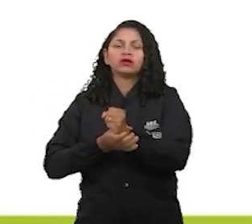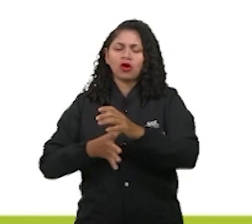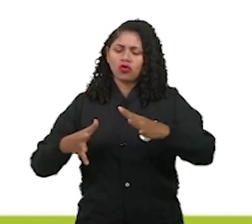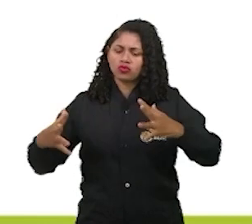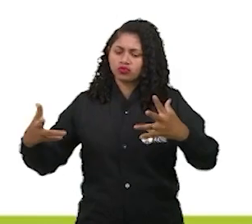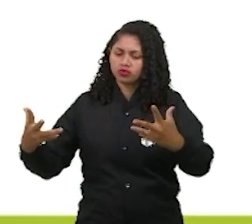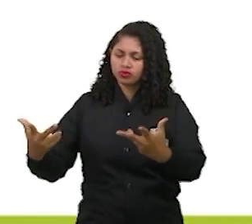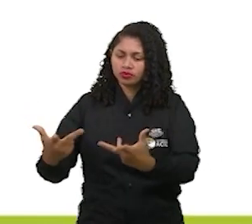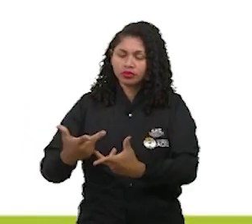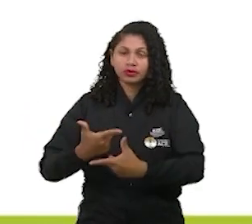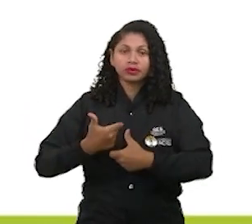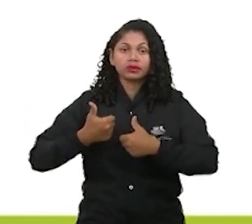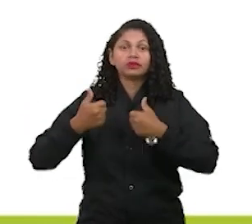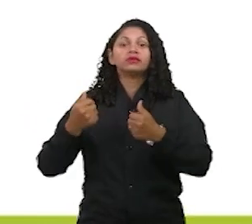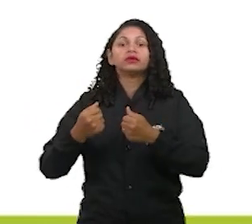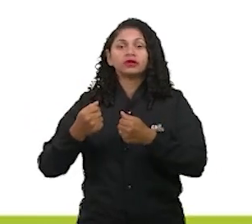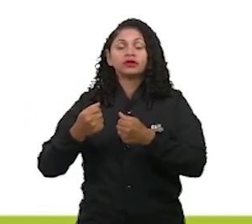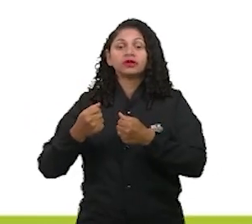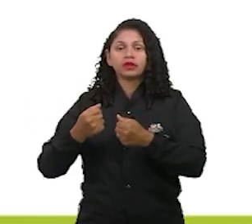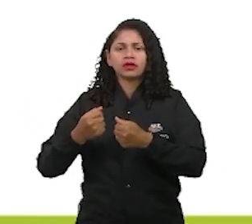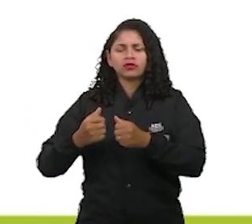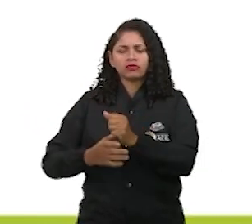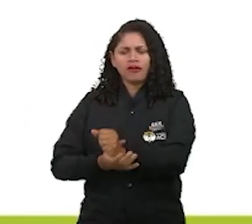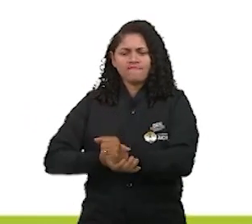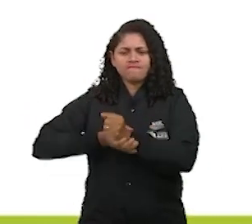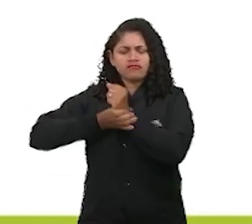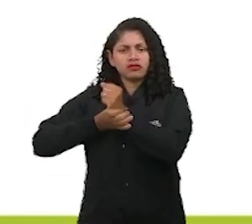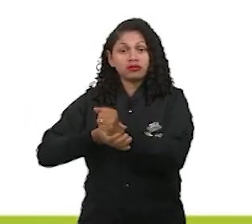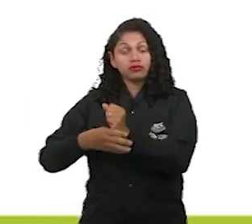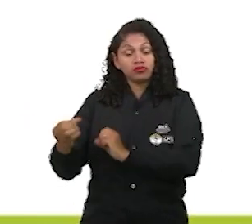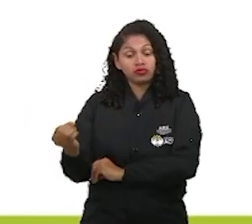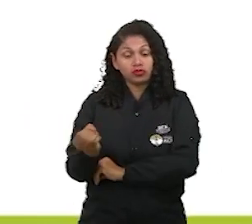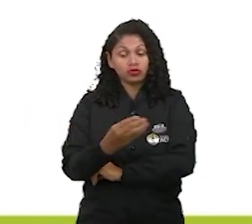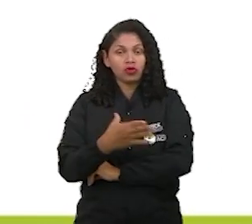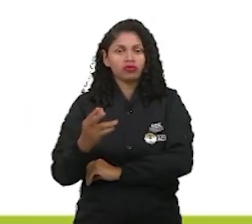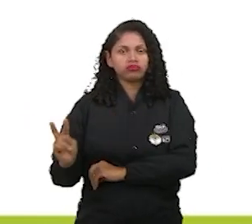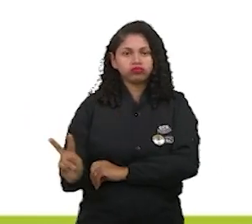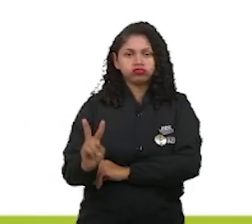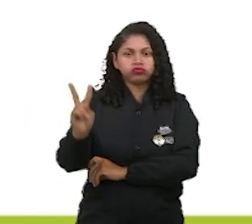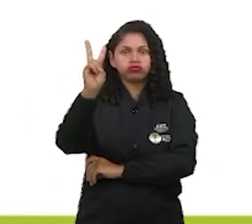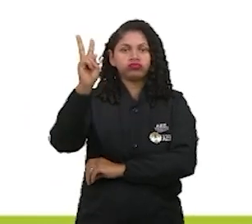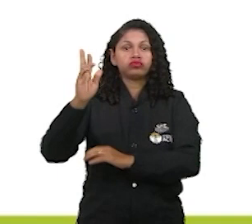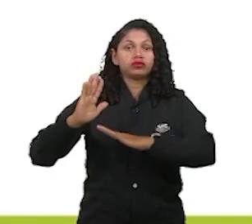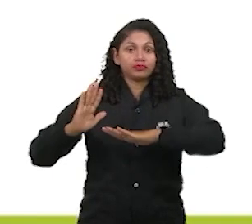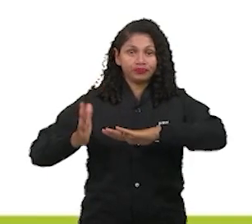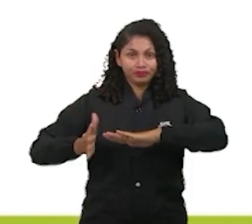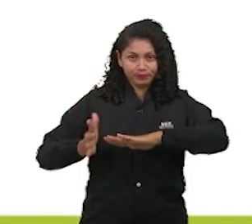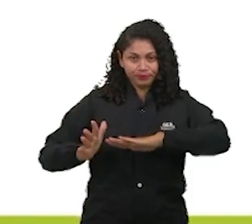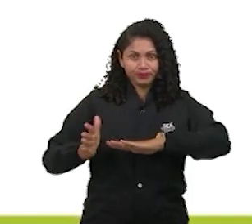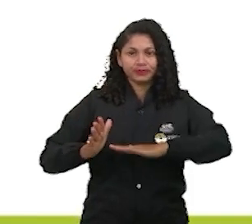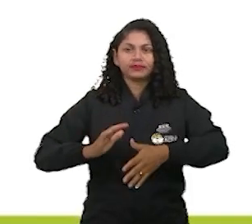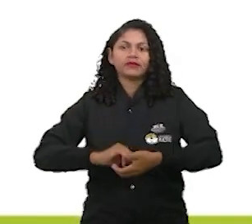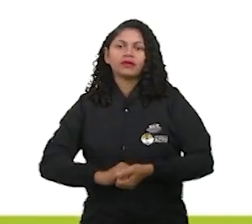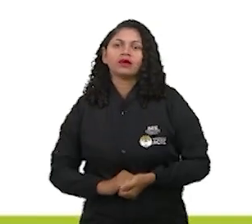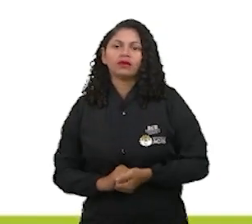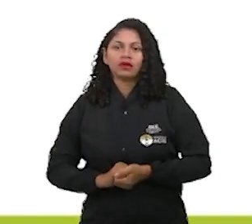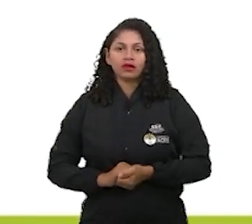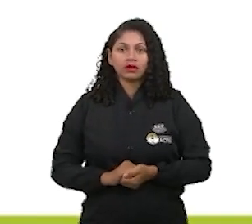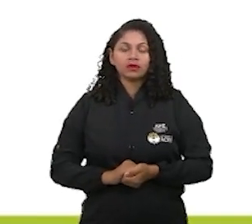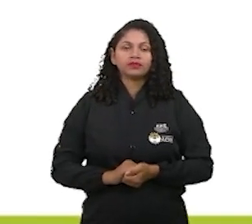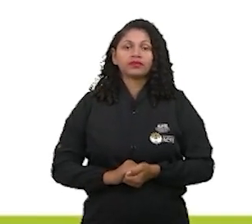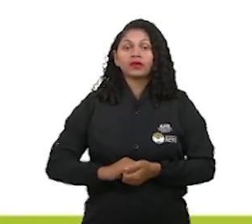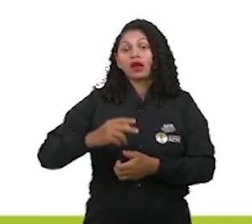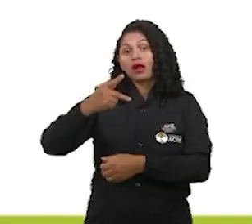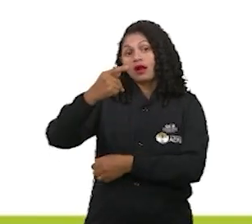maturação com a concretização e afirmação dos novos valores modernos. Além da prosa, a poesia foi um